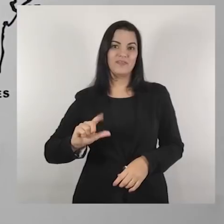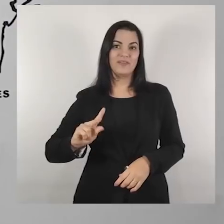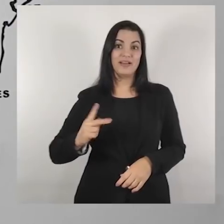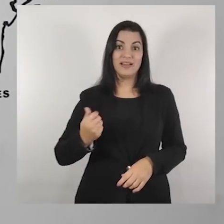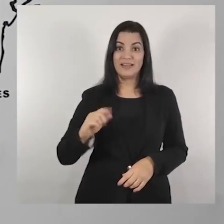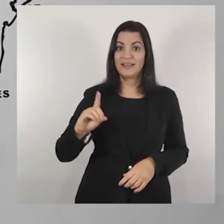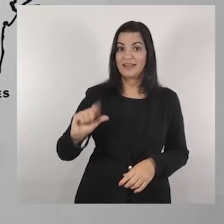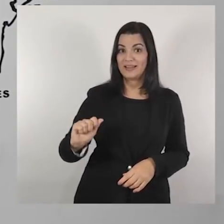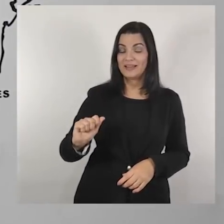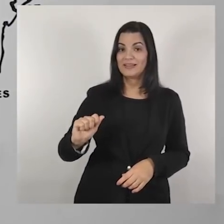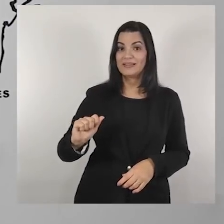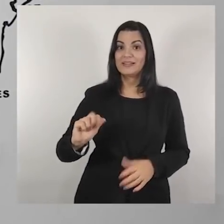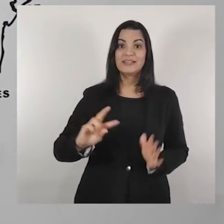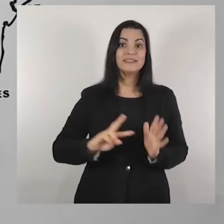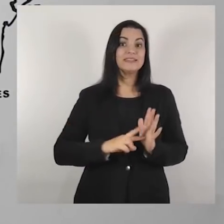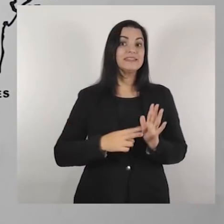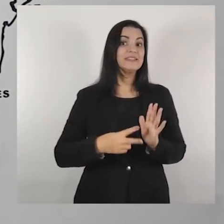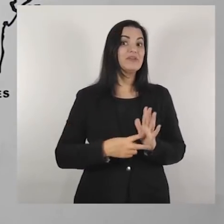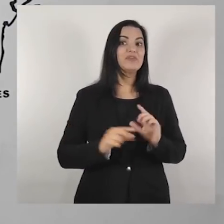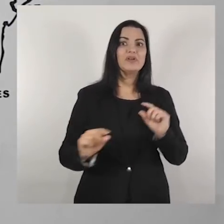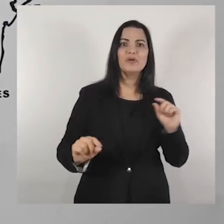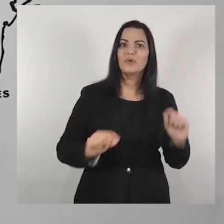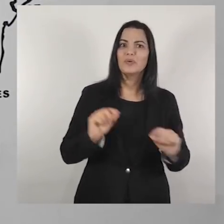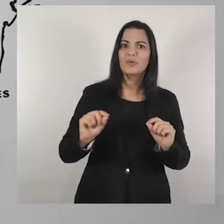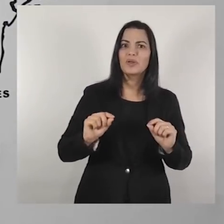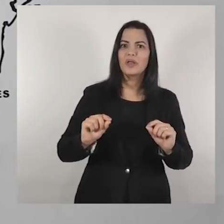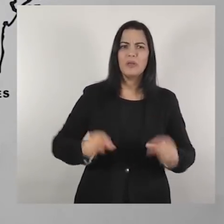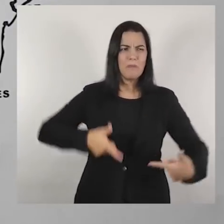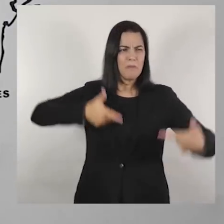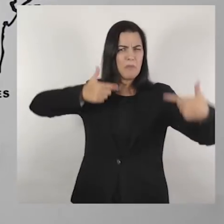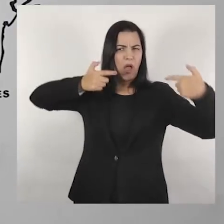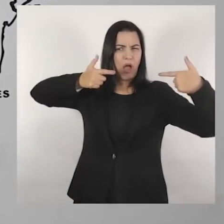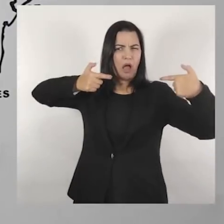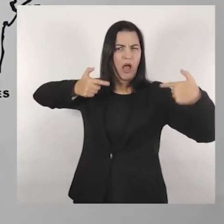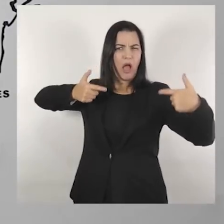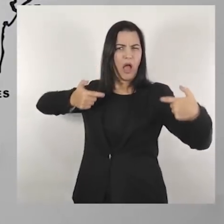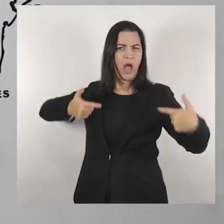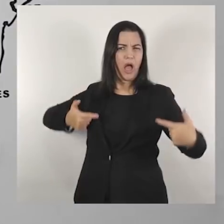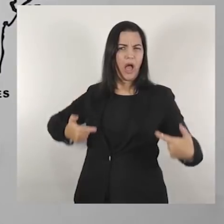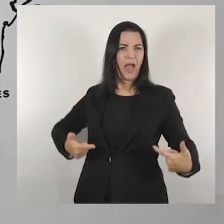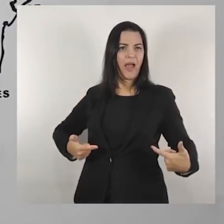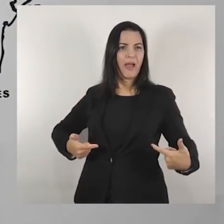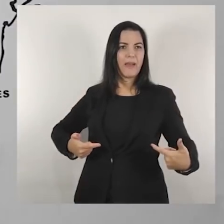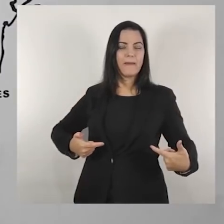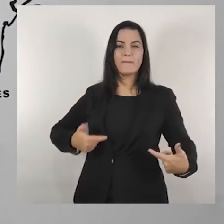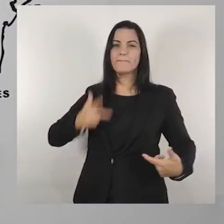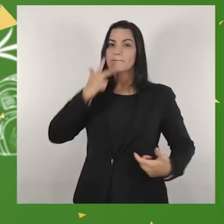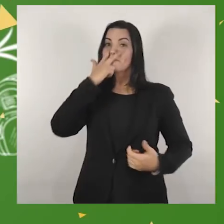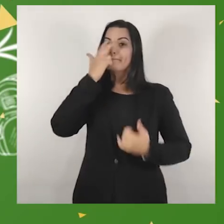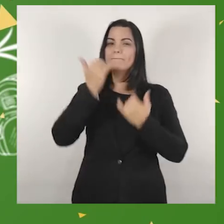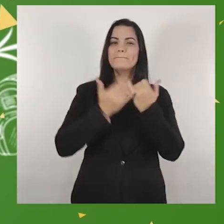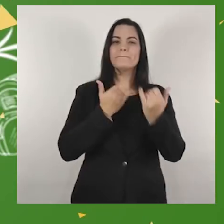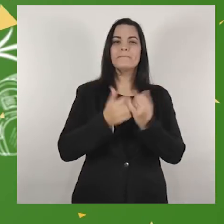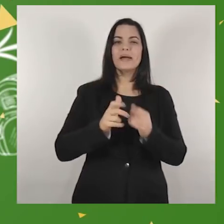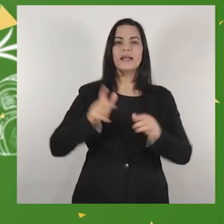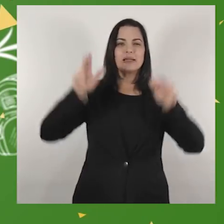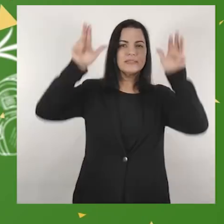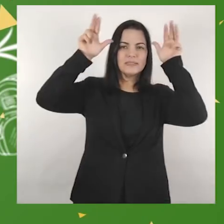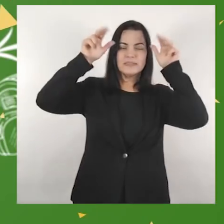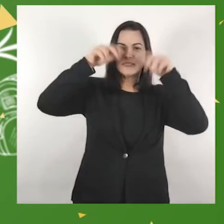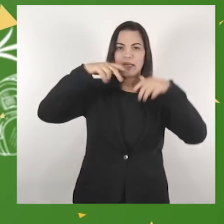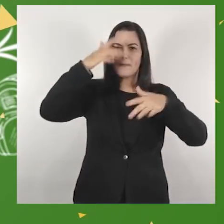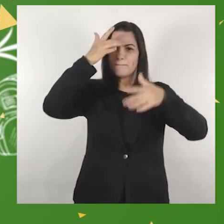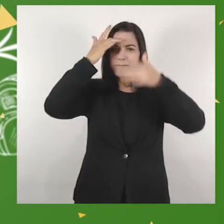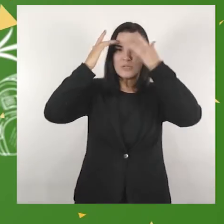A cavalhada, ela representa, ela simula uma batalha medieval com cavaleiros, né?